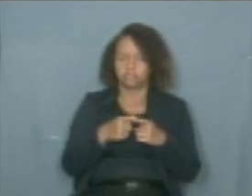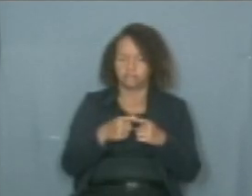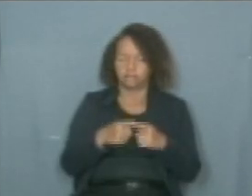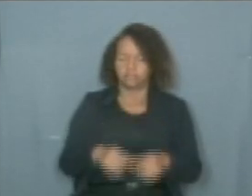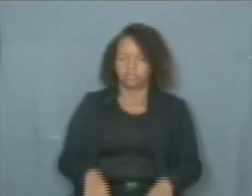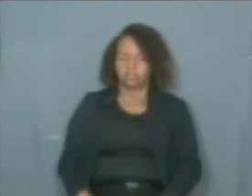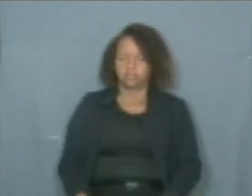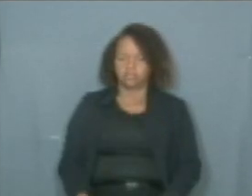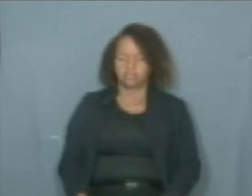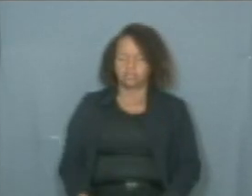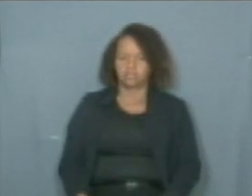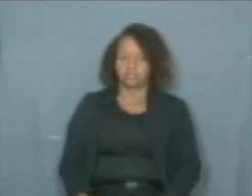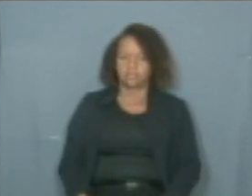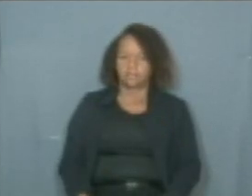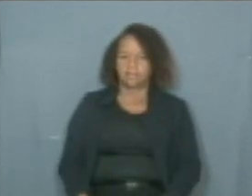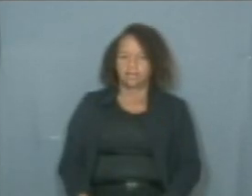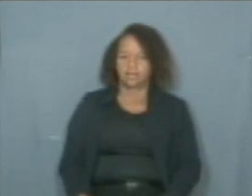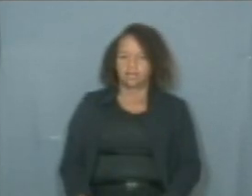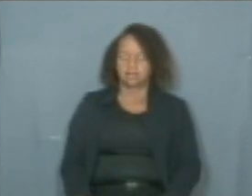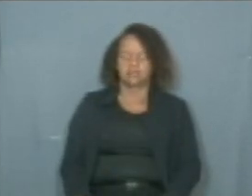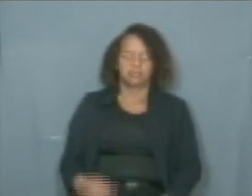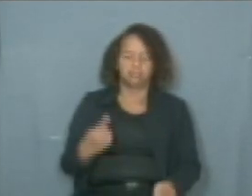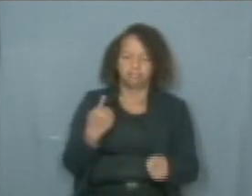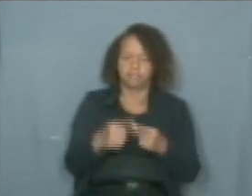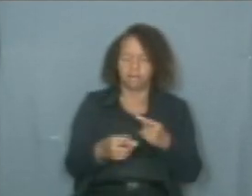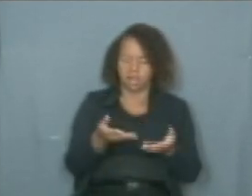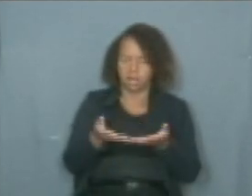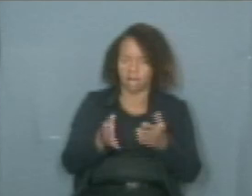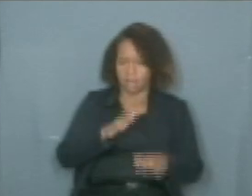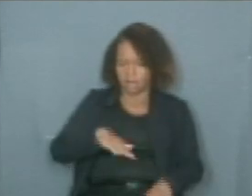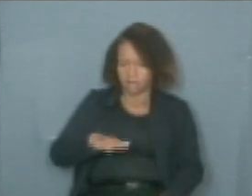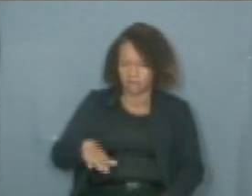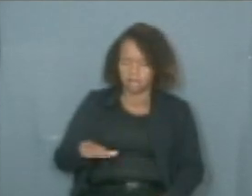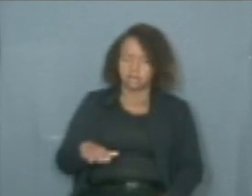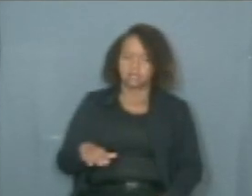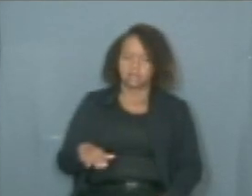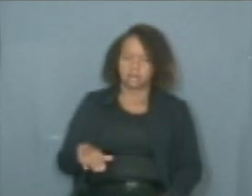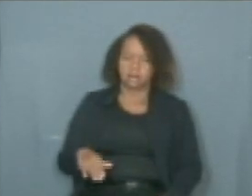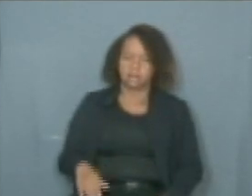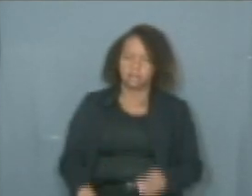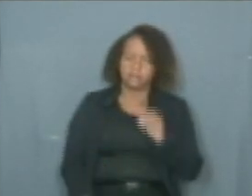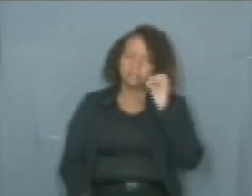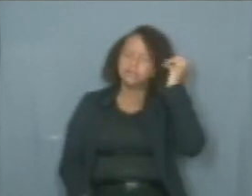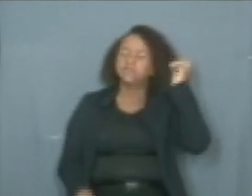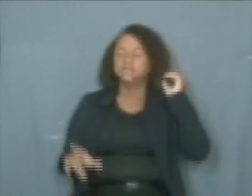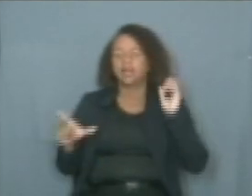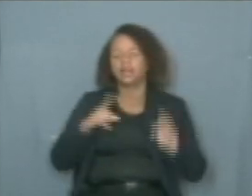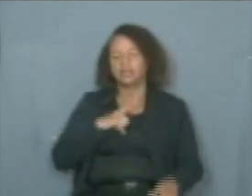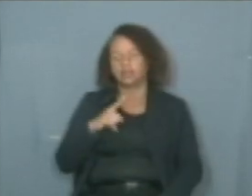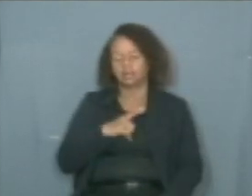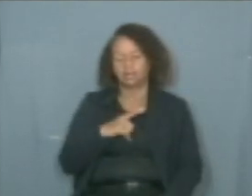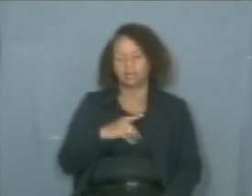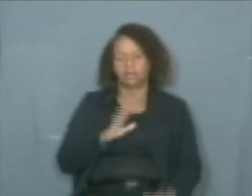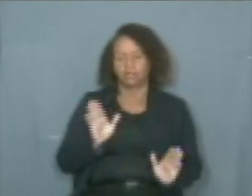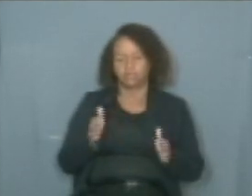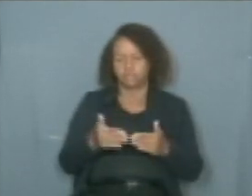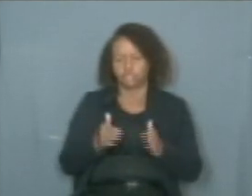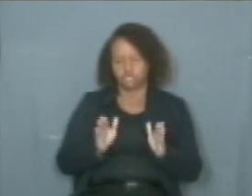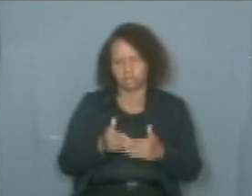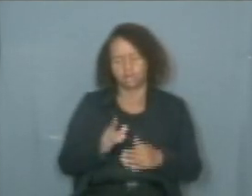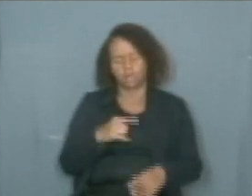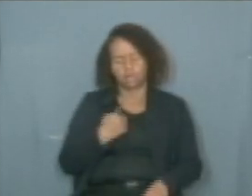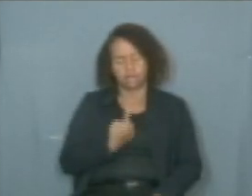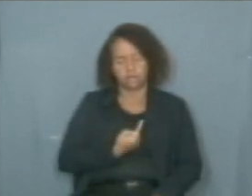criança. Pois não. Se recuse a atender uma criança com base no fato dela ser autista. E quando